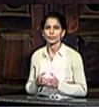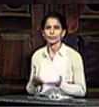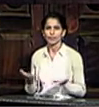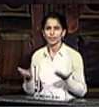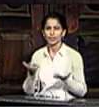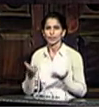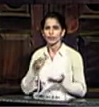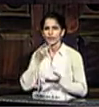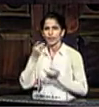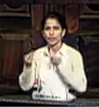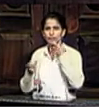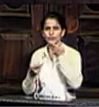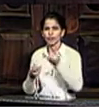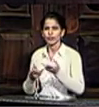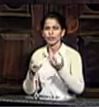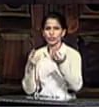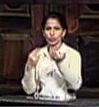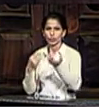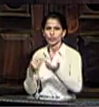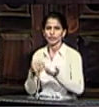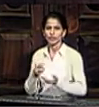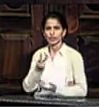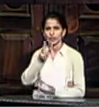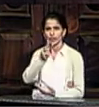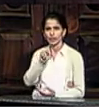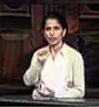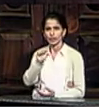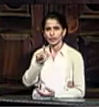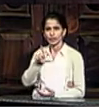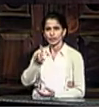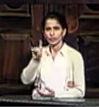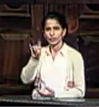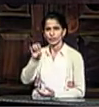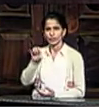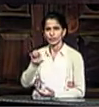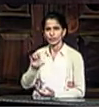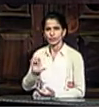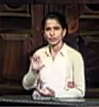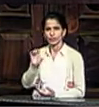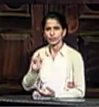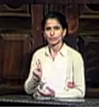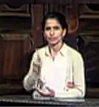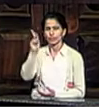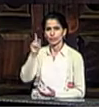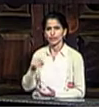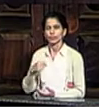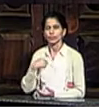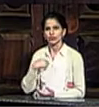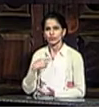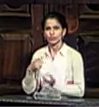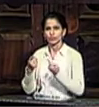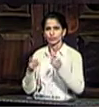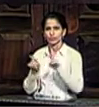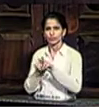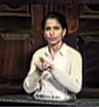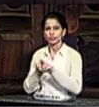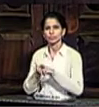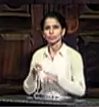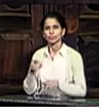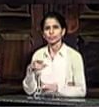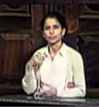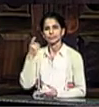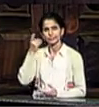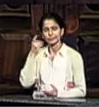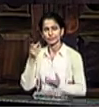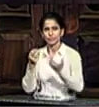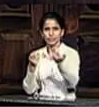de uma fala do nosso querido deputado Valdec, que nos lembra, e eu também sou uma parlamentar de primeiro mandato, que